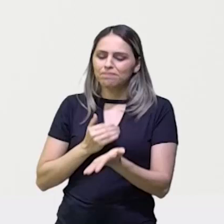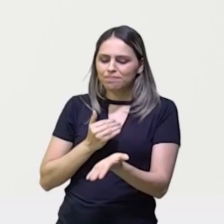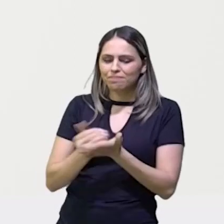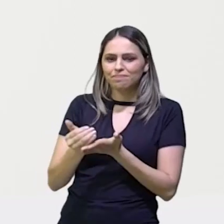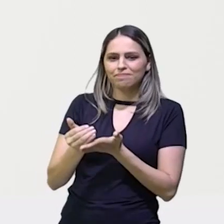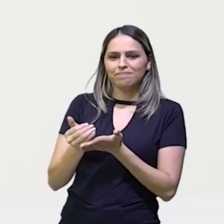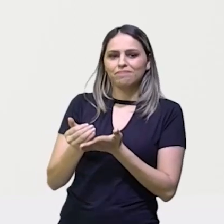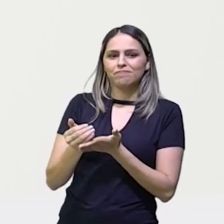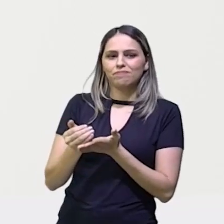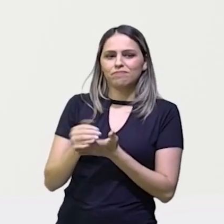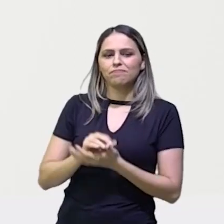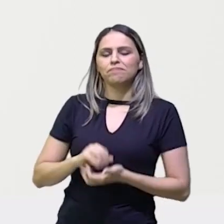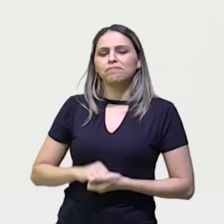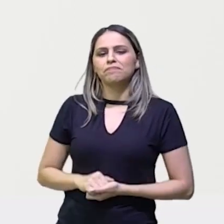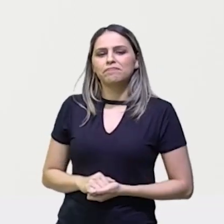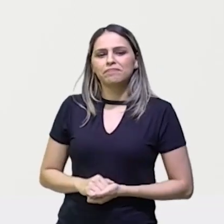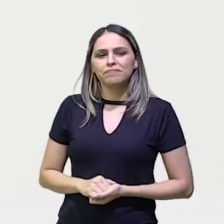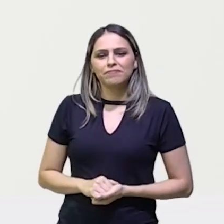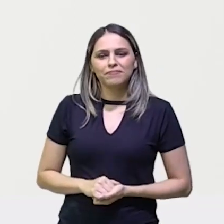As boas-vindas, certo?